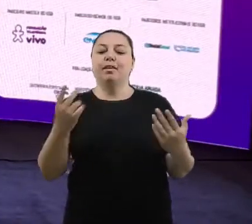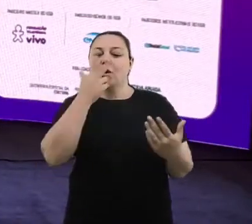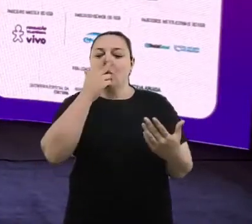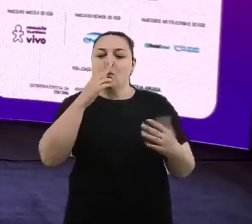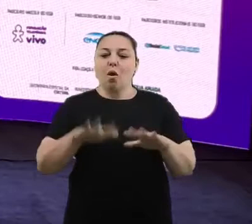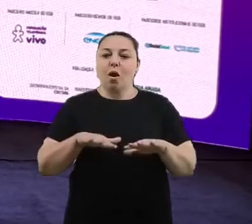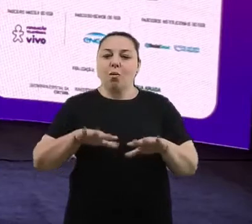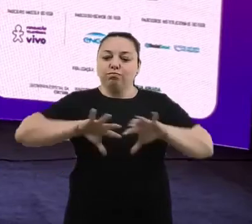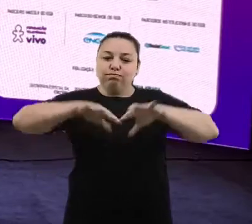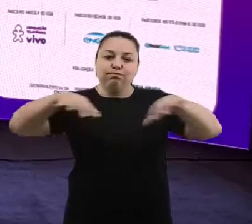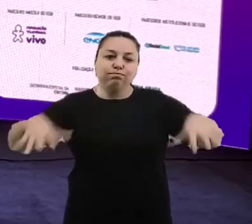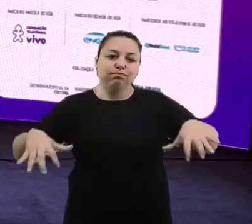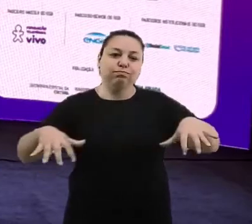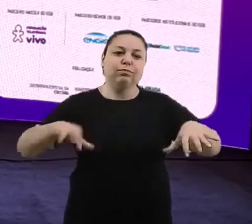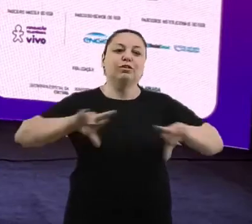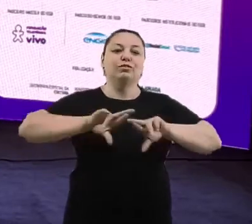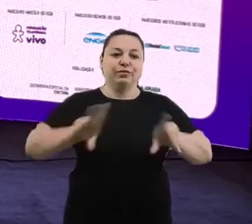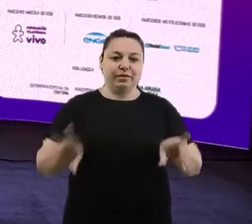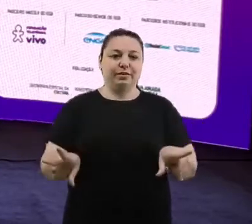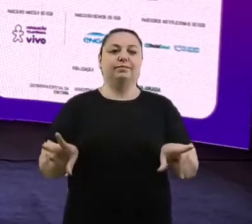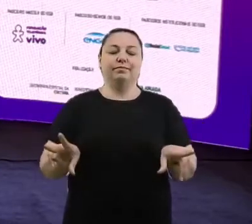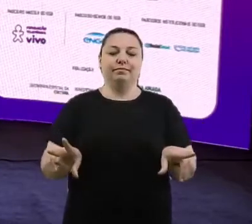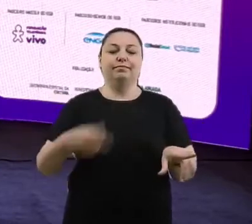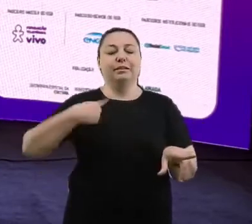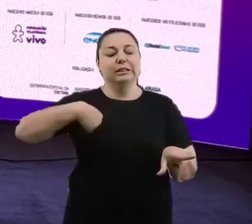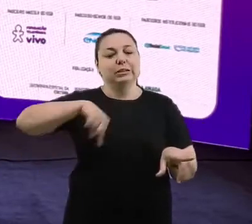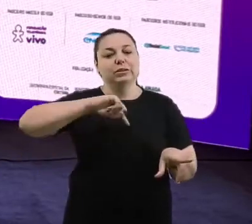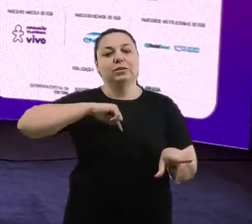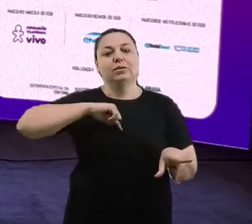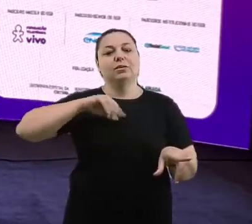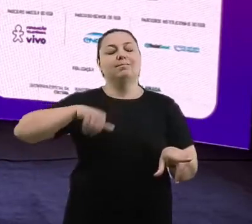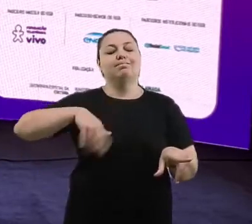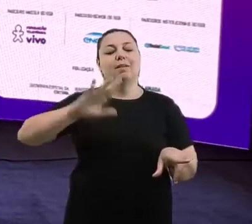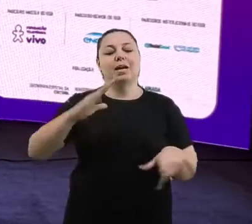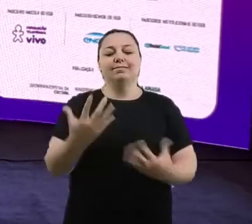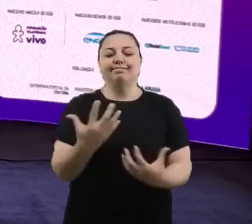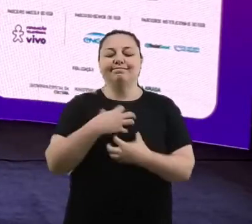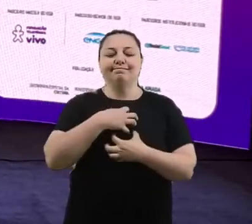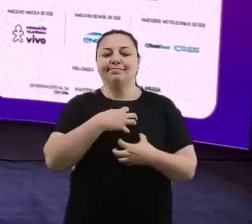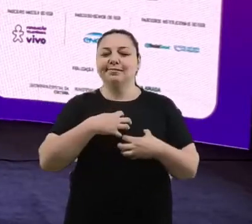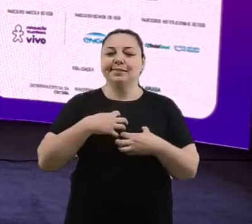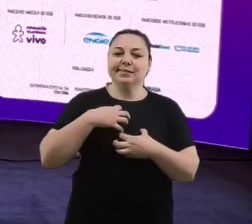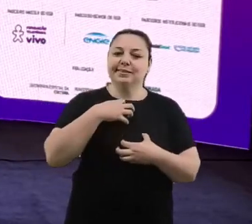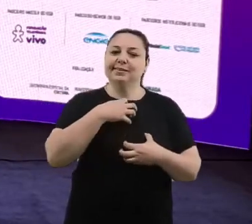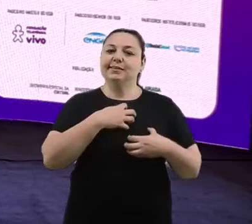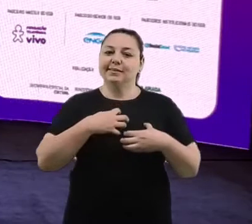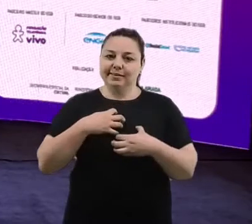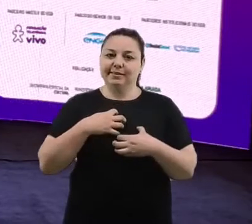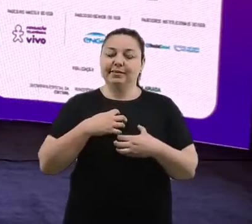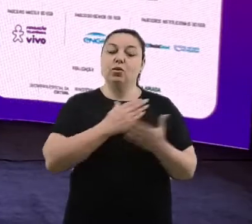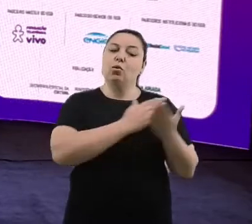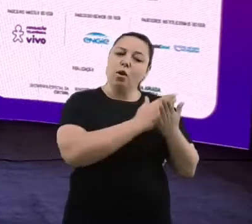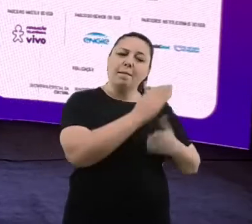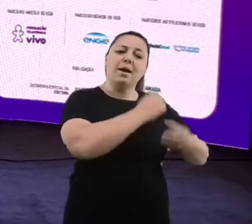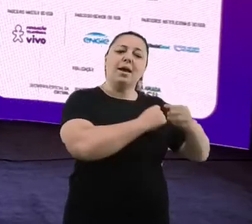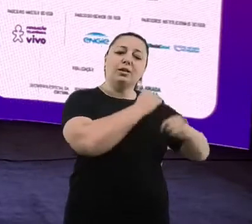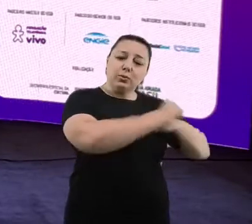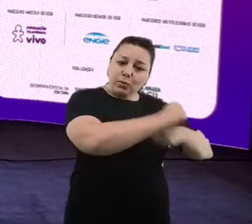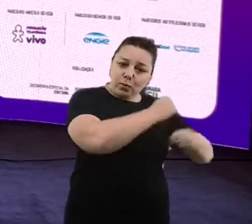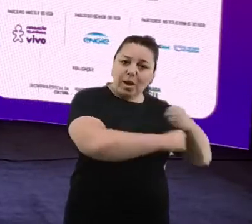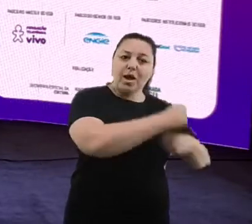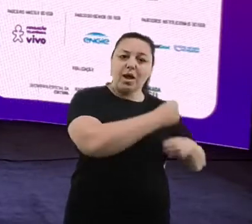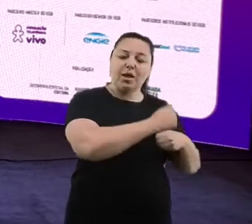estamos muito mais abalados emocionalmente do que estávamos no começo do ano. Nós como